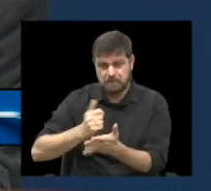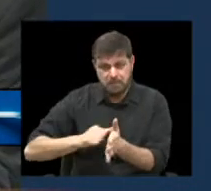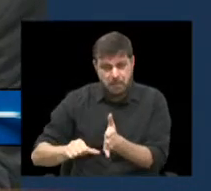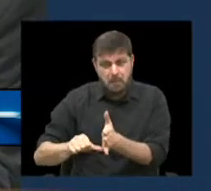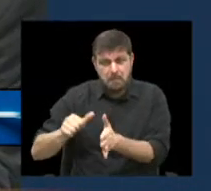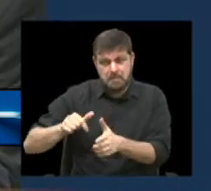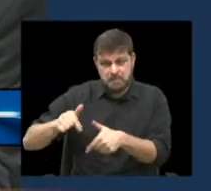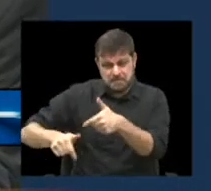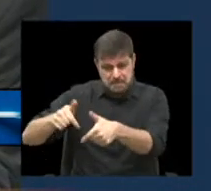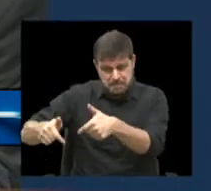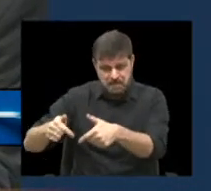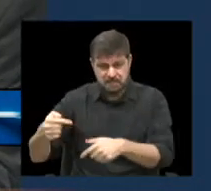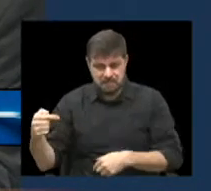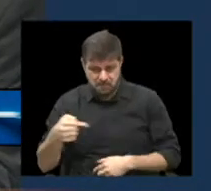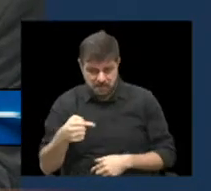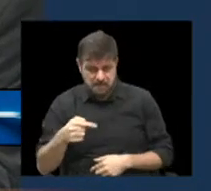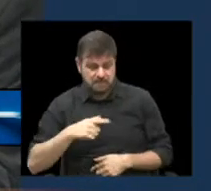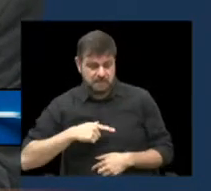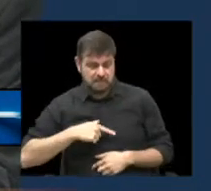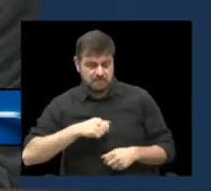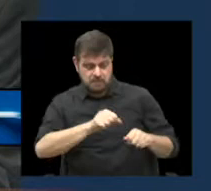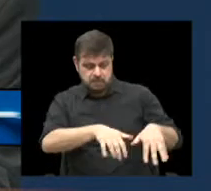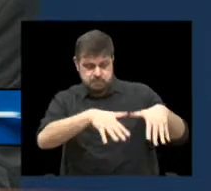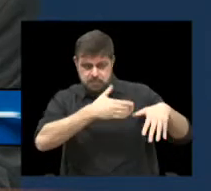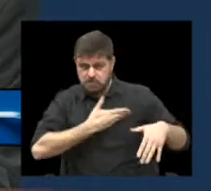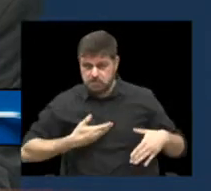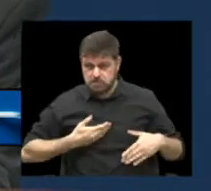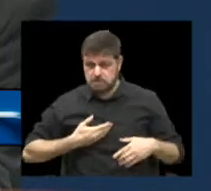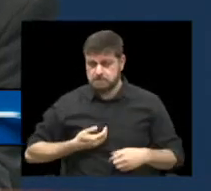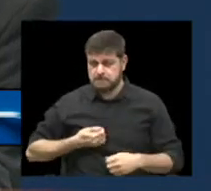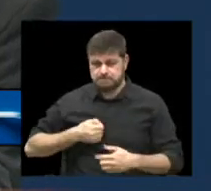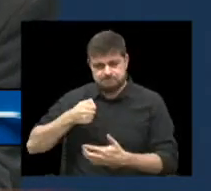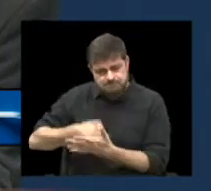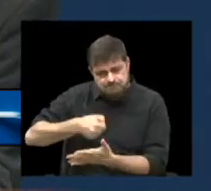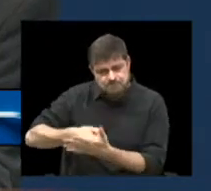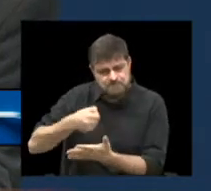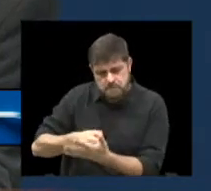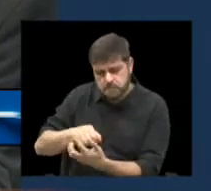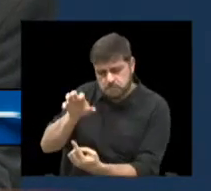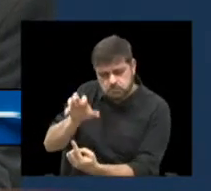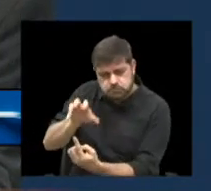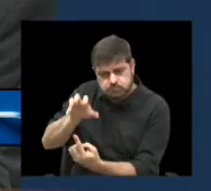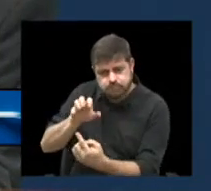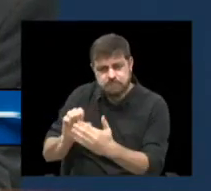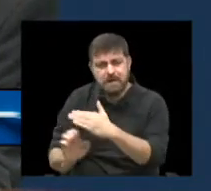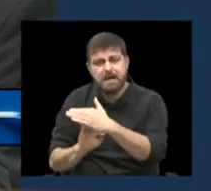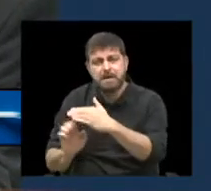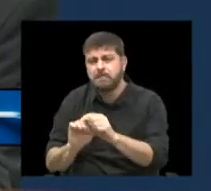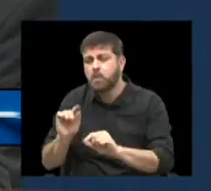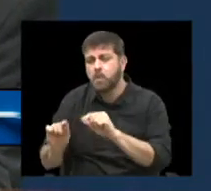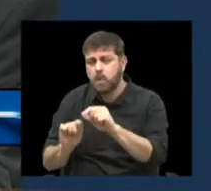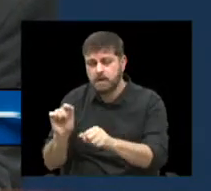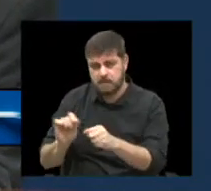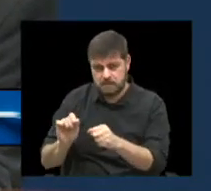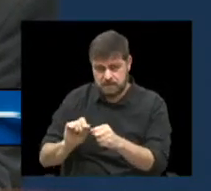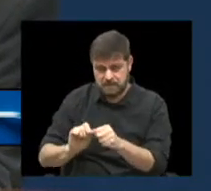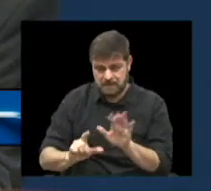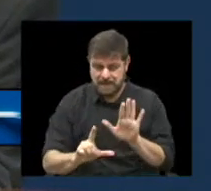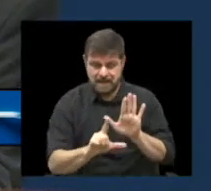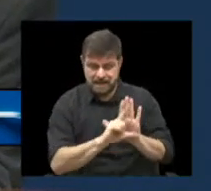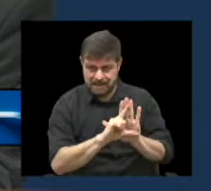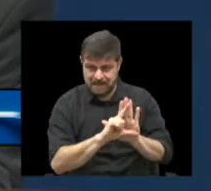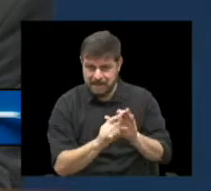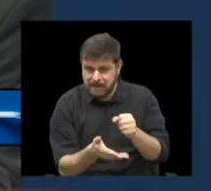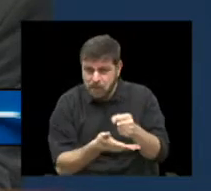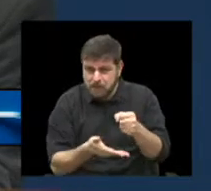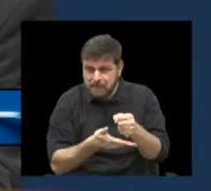uma reunião, também uma audiência, para forçar que todas as empresas da cidade cumpram o mínimo exigido pela lei,